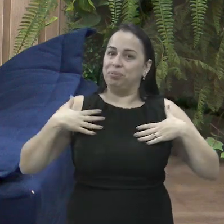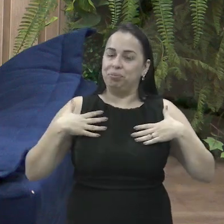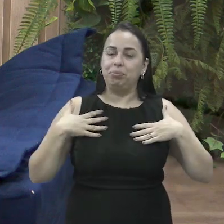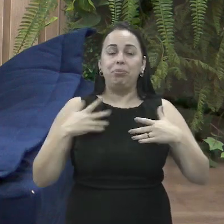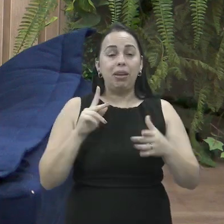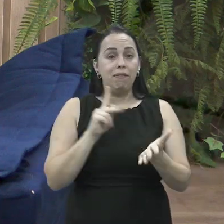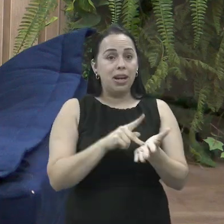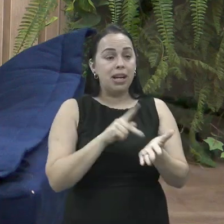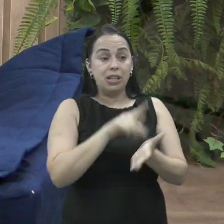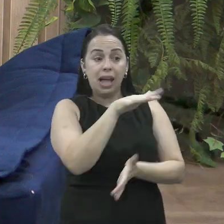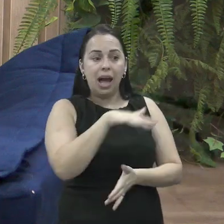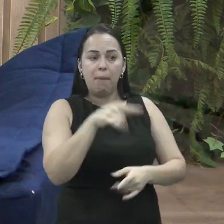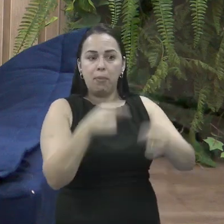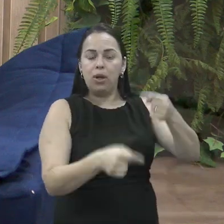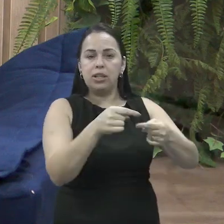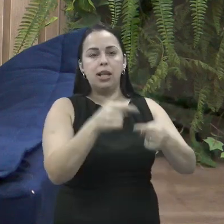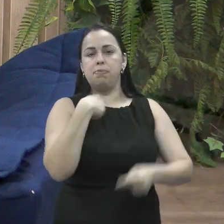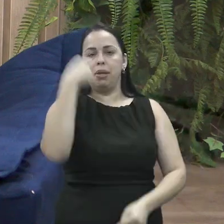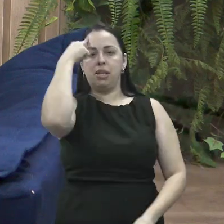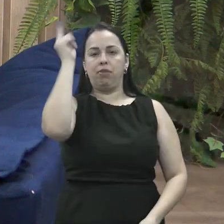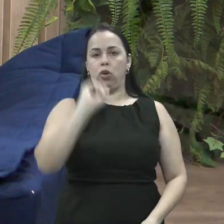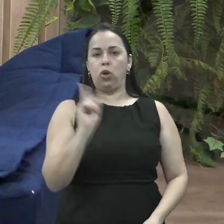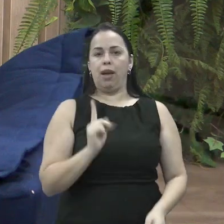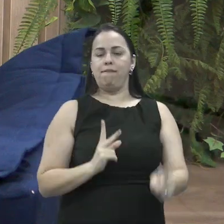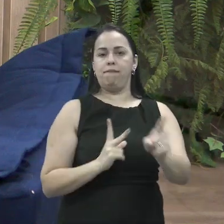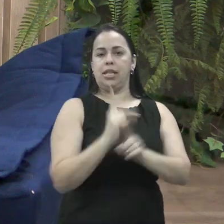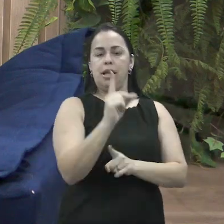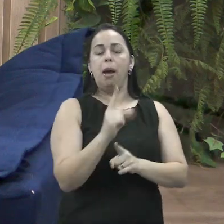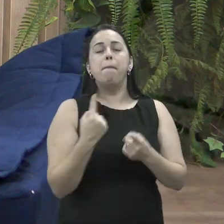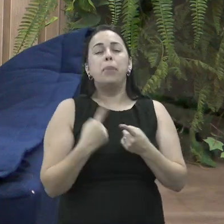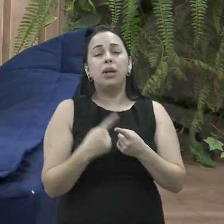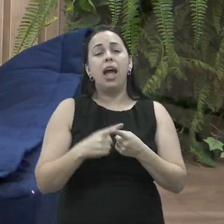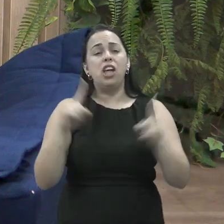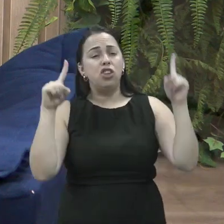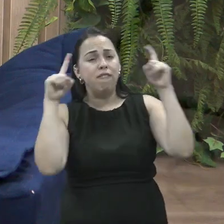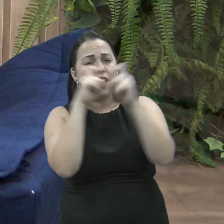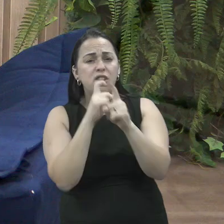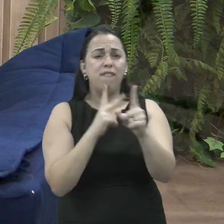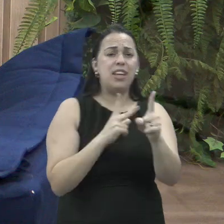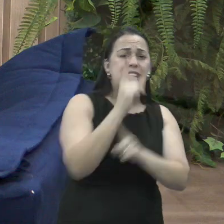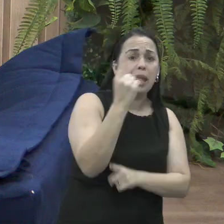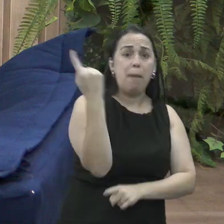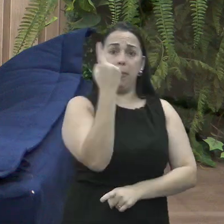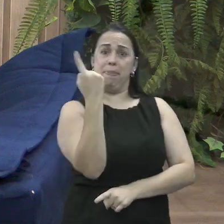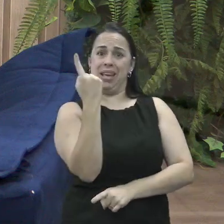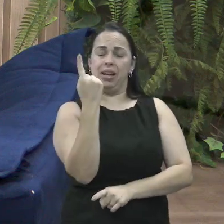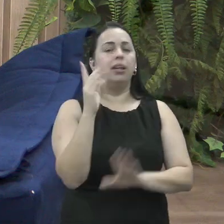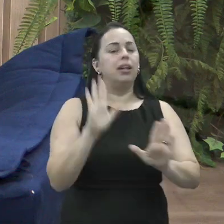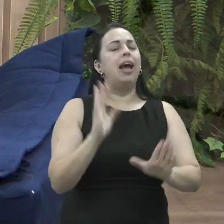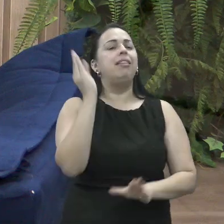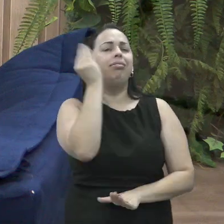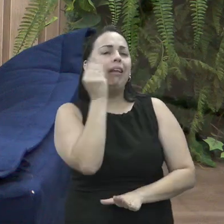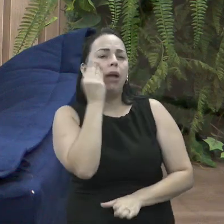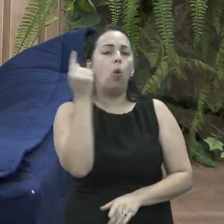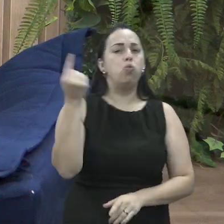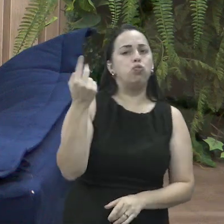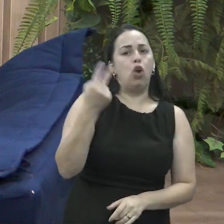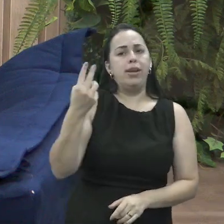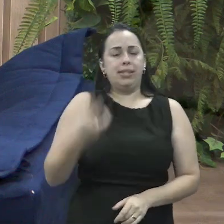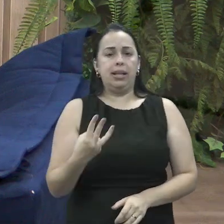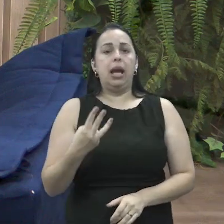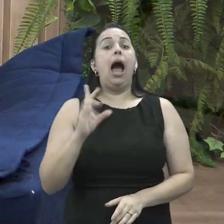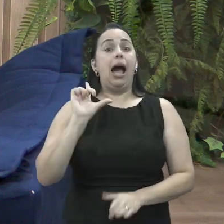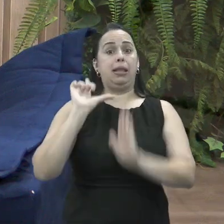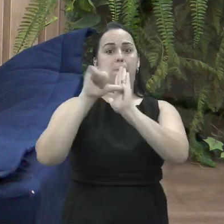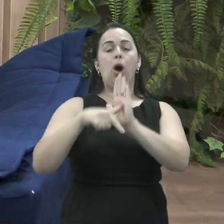inclusive do meio político era que eu não ganhasse a eleição, porque normalmente as pessoas não ganham numa primeira eleição, tenta uma, tenta duas, tenta 3 e